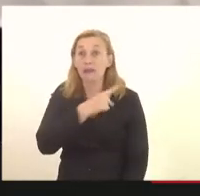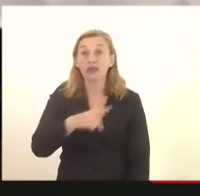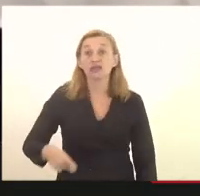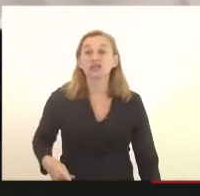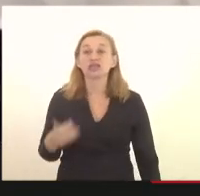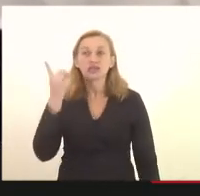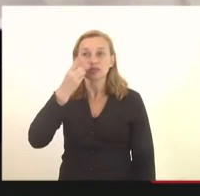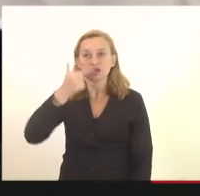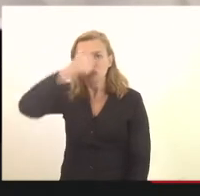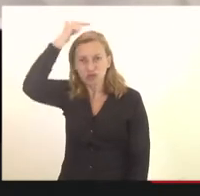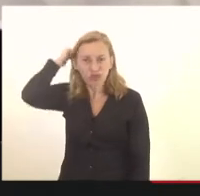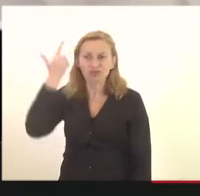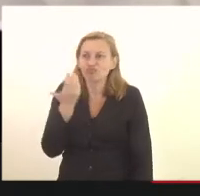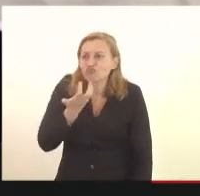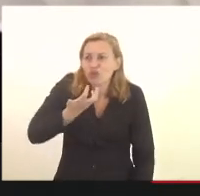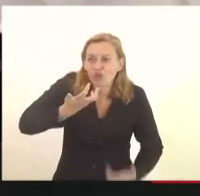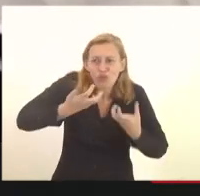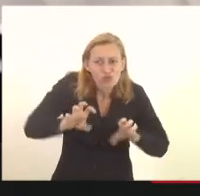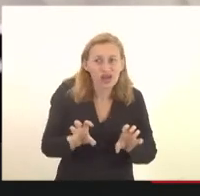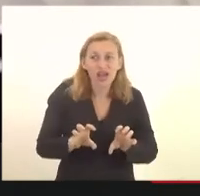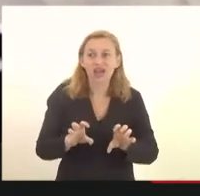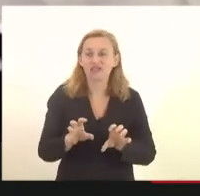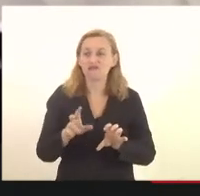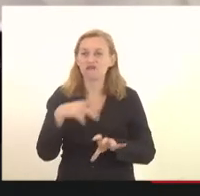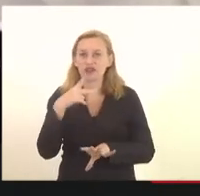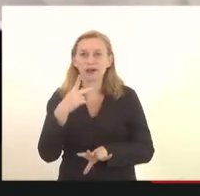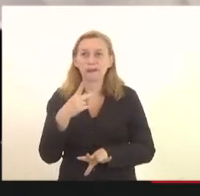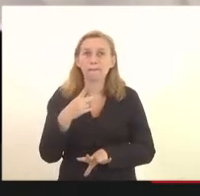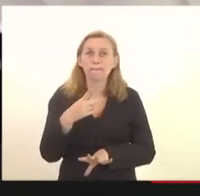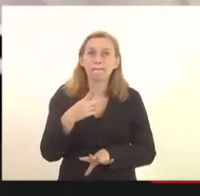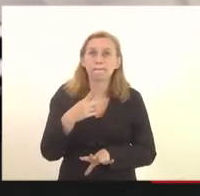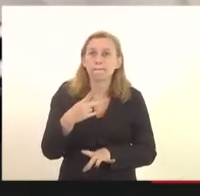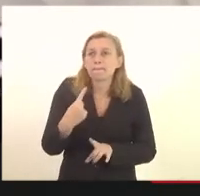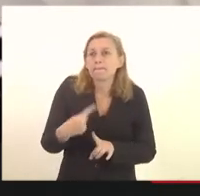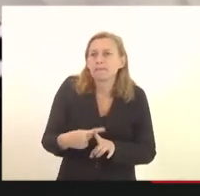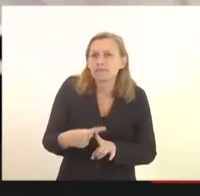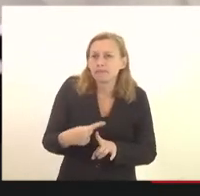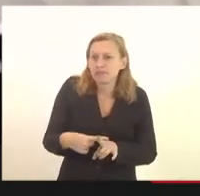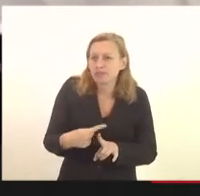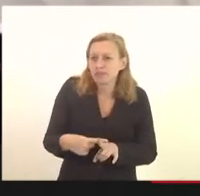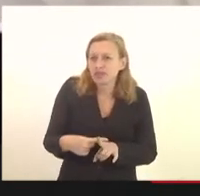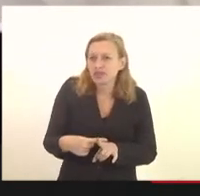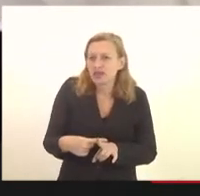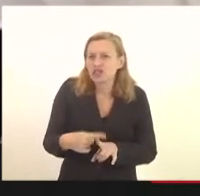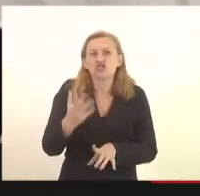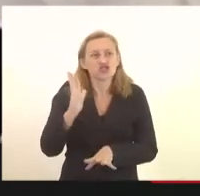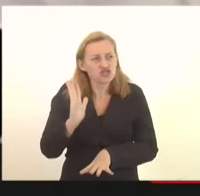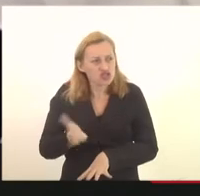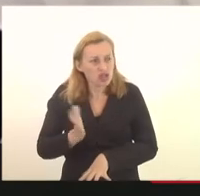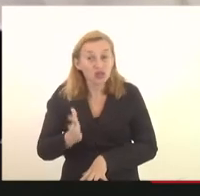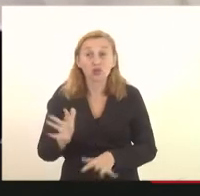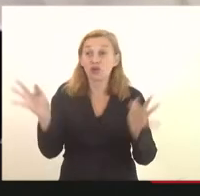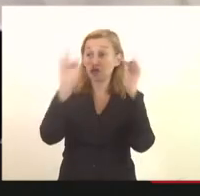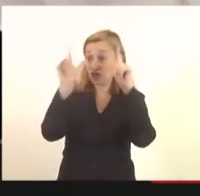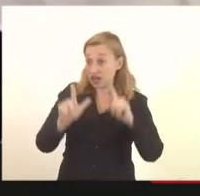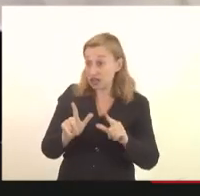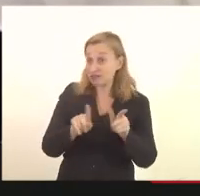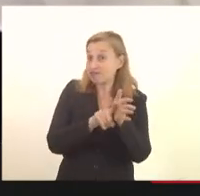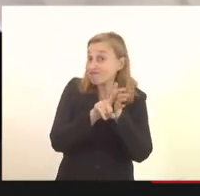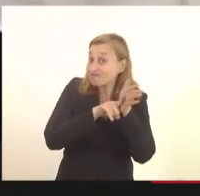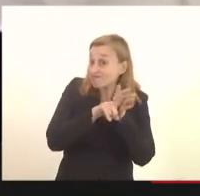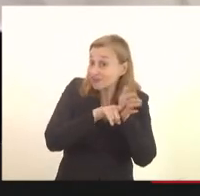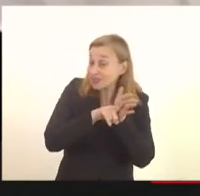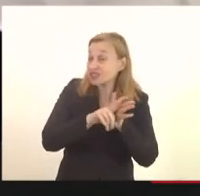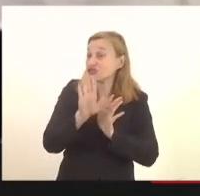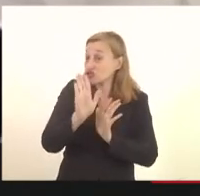Paulo, eu não quero fazer nenhuma indagação, porque me sinto muito contemplada pelas análises feitas